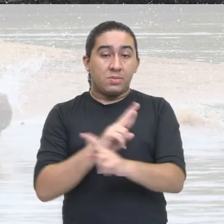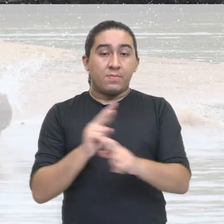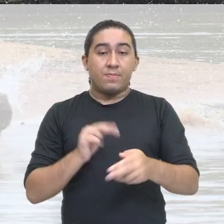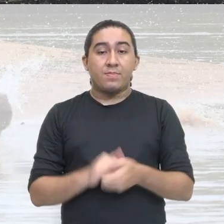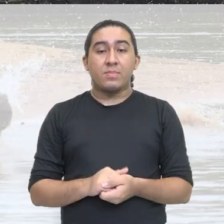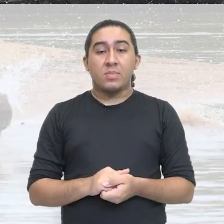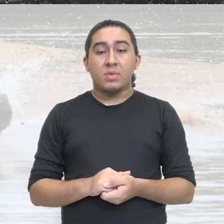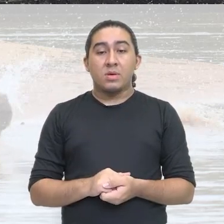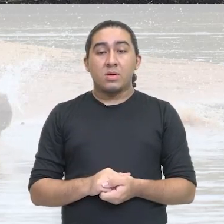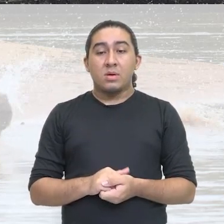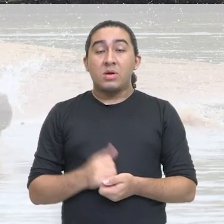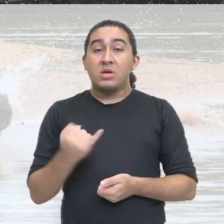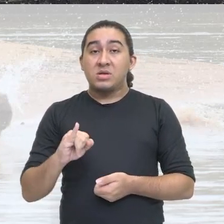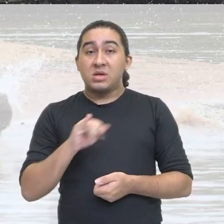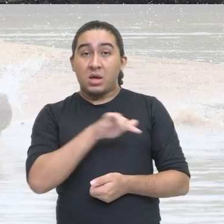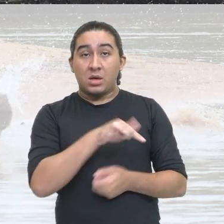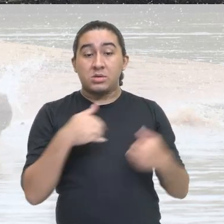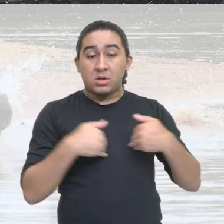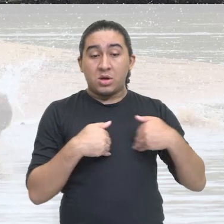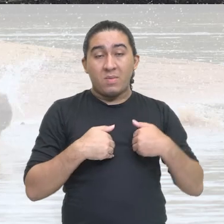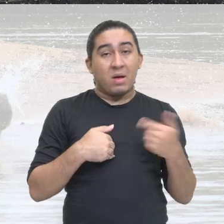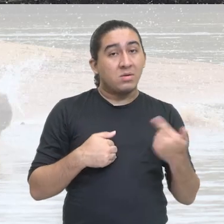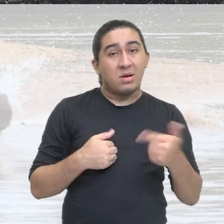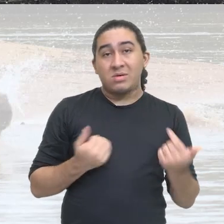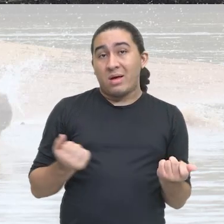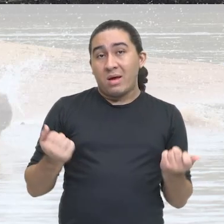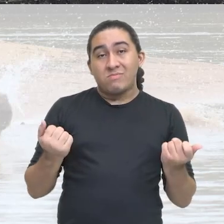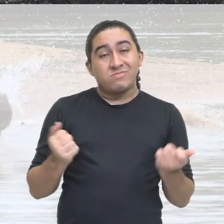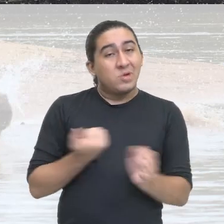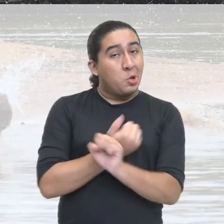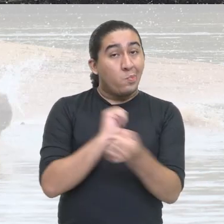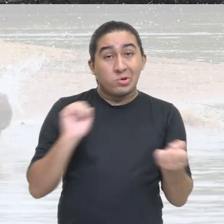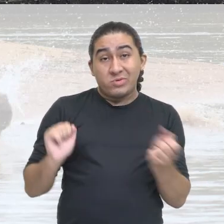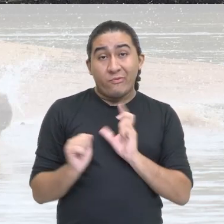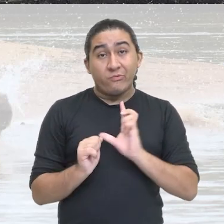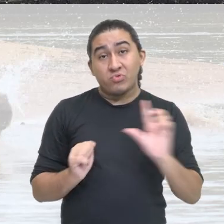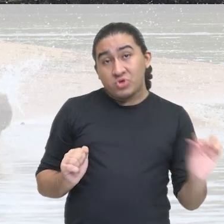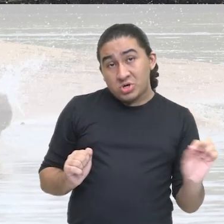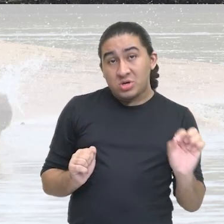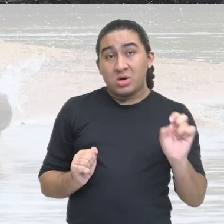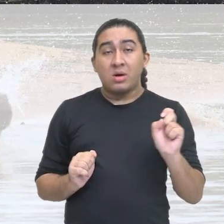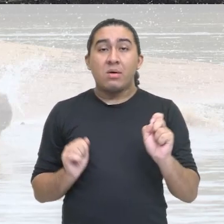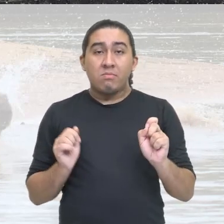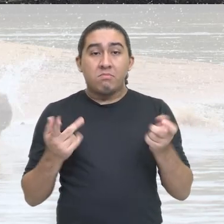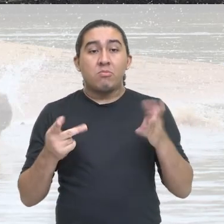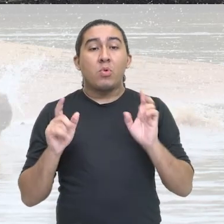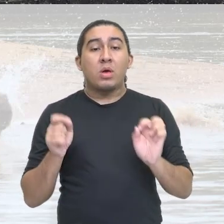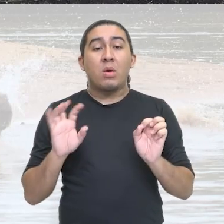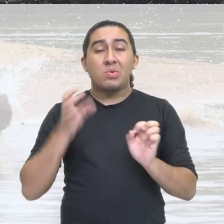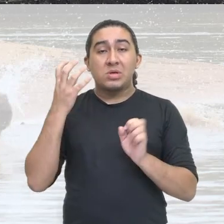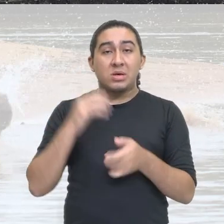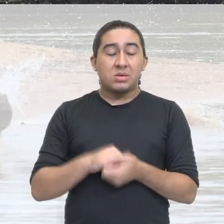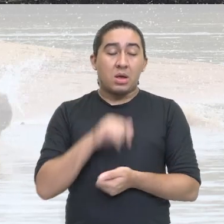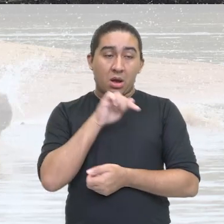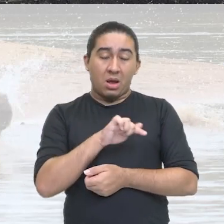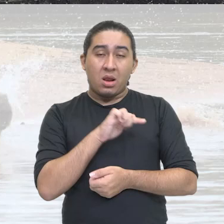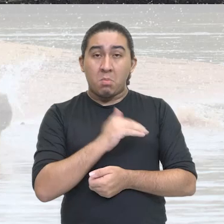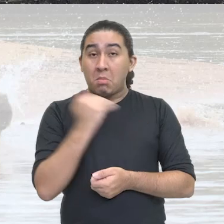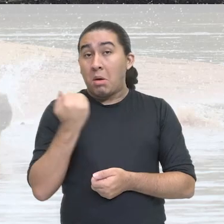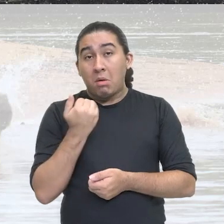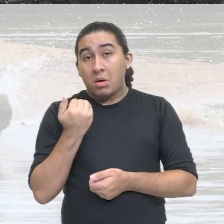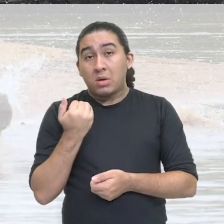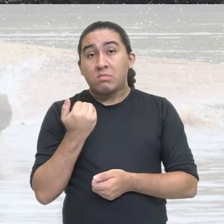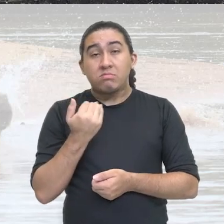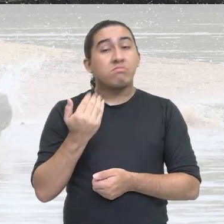há capivara não tiver a capacidade de fugir né da Onça ela vai servir de